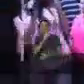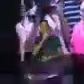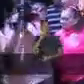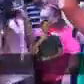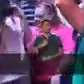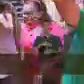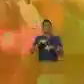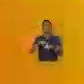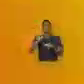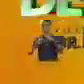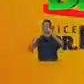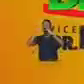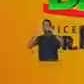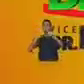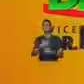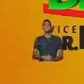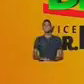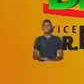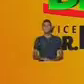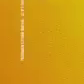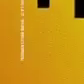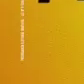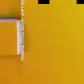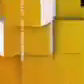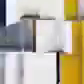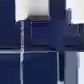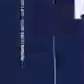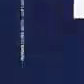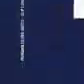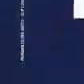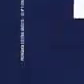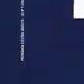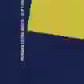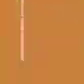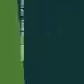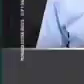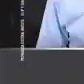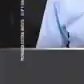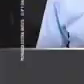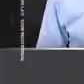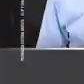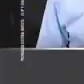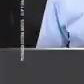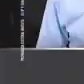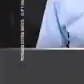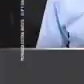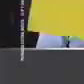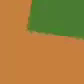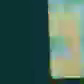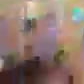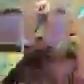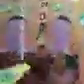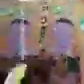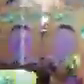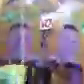17 neles. Agora é Denário pra Roraima avançar. Pesquisa do Ibope aponta Antônio Denário do segundo turno. O